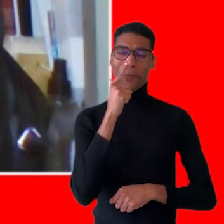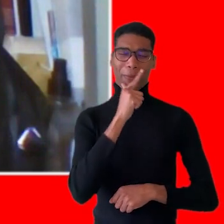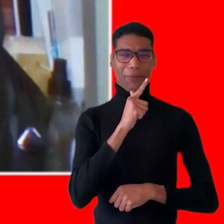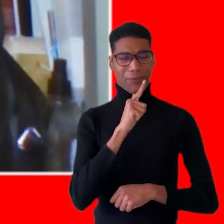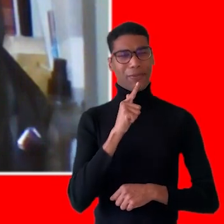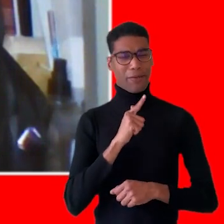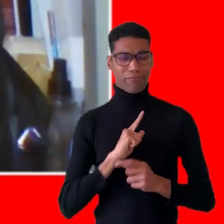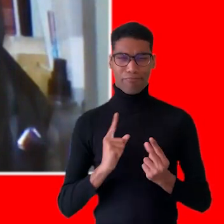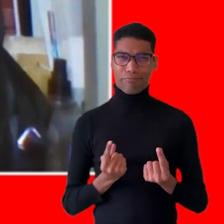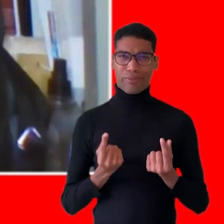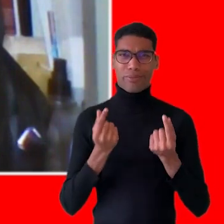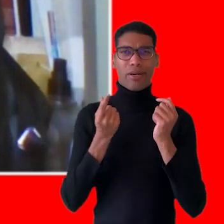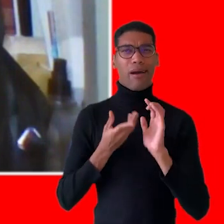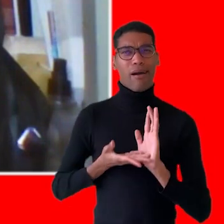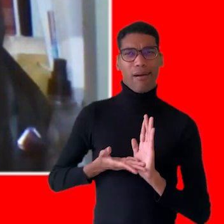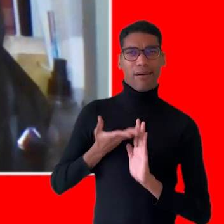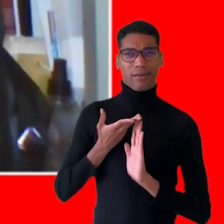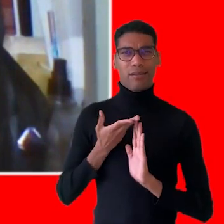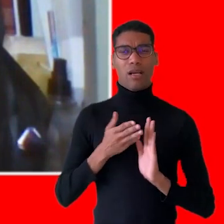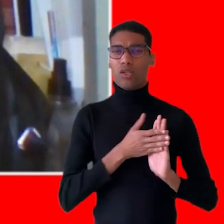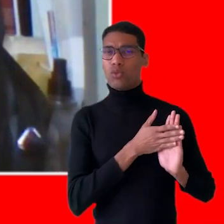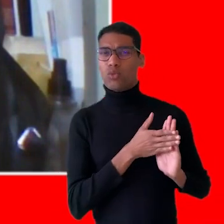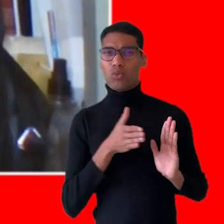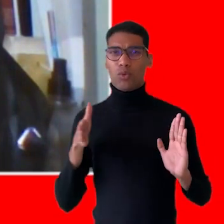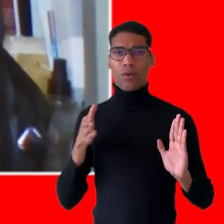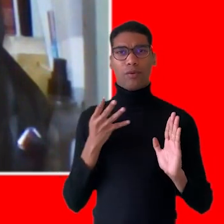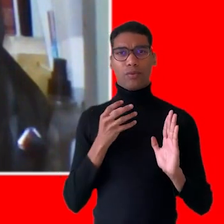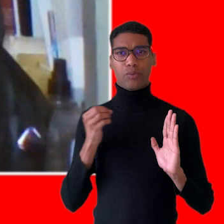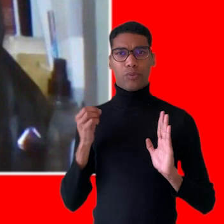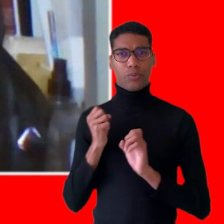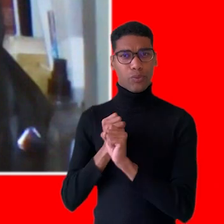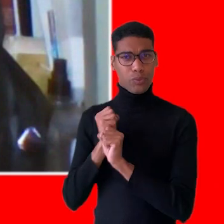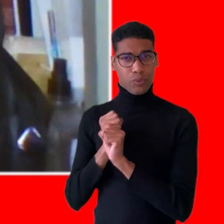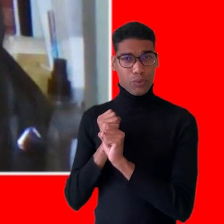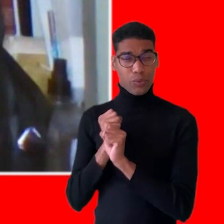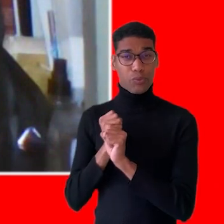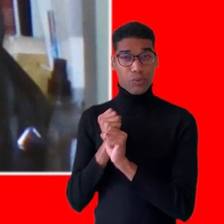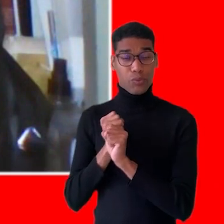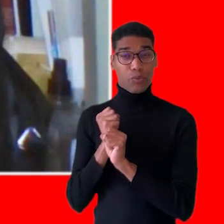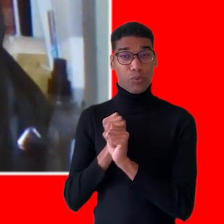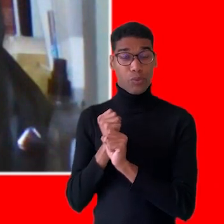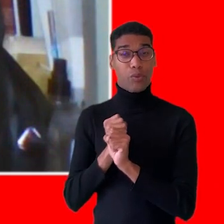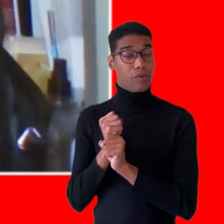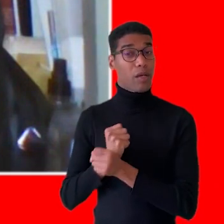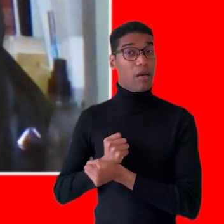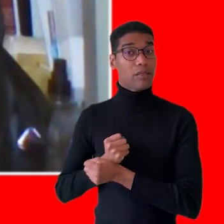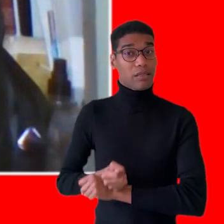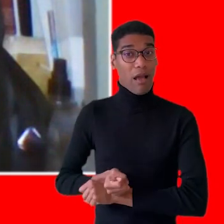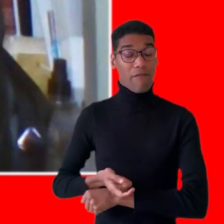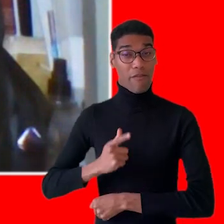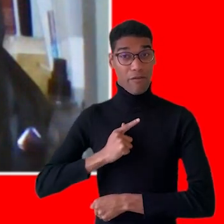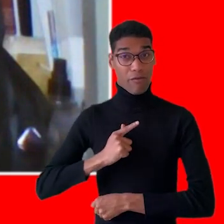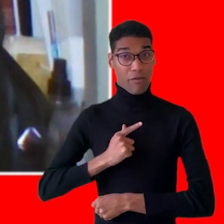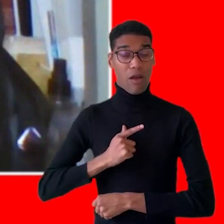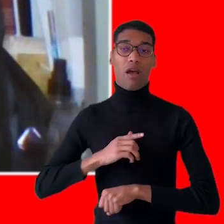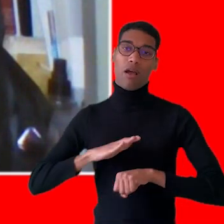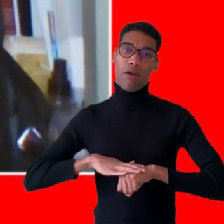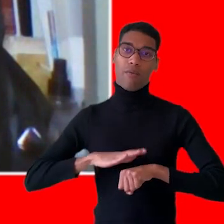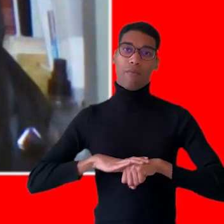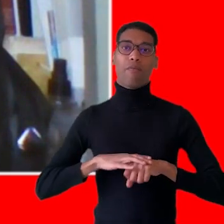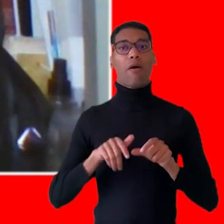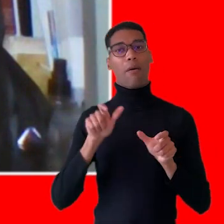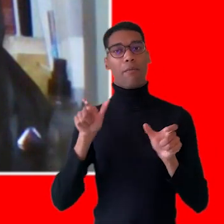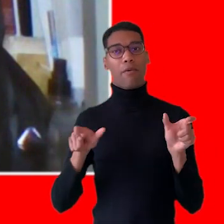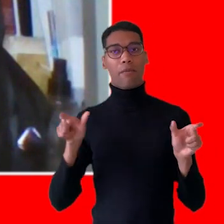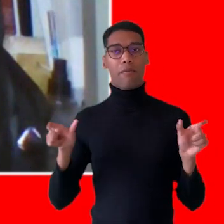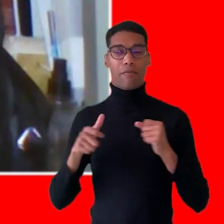riqueza durante os 400 anos em que perdurou o escravismo foram